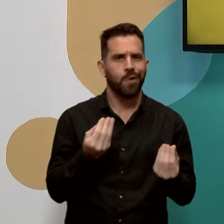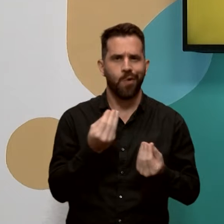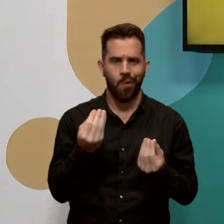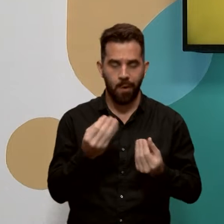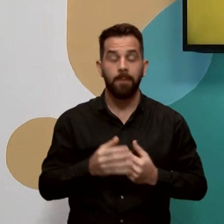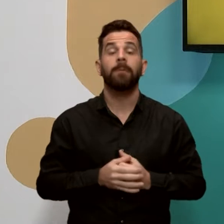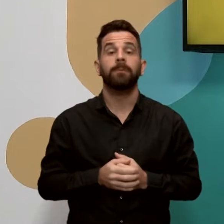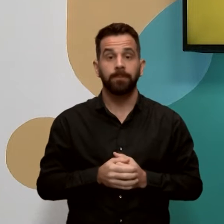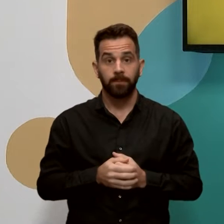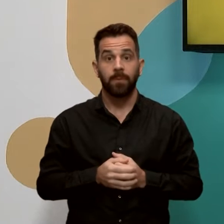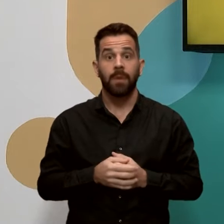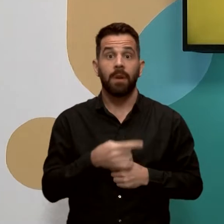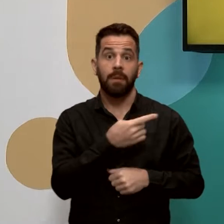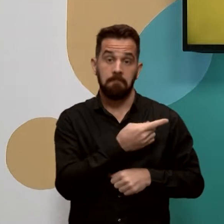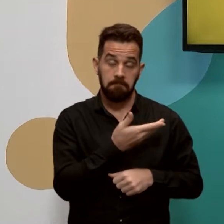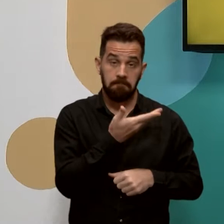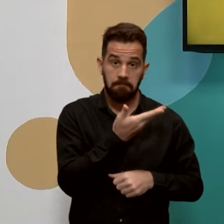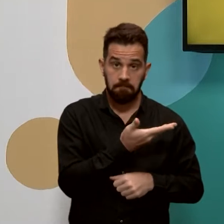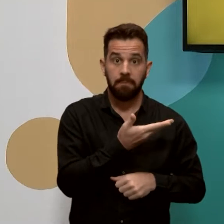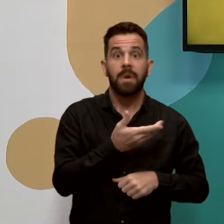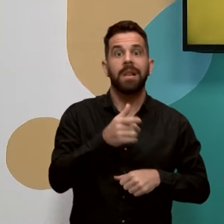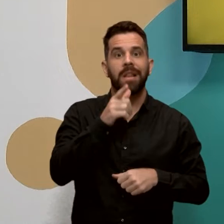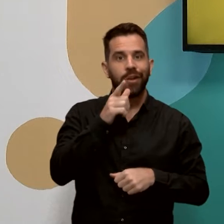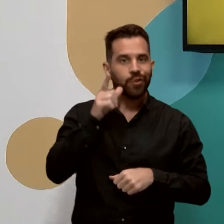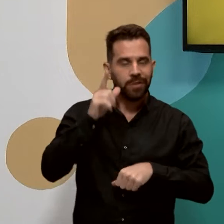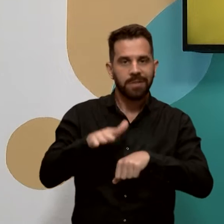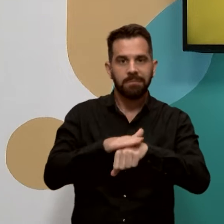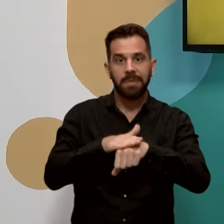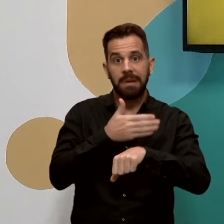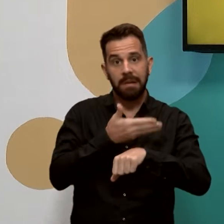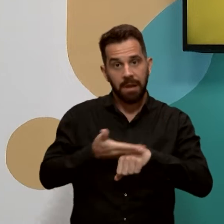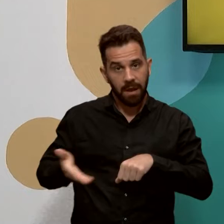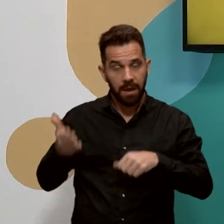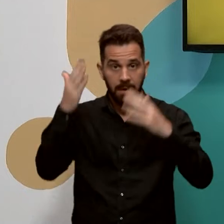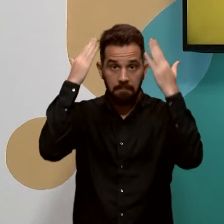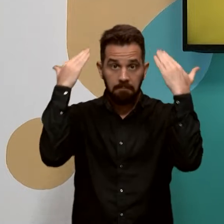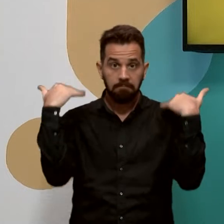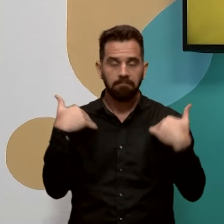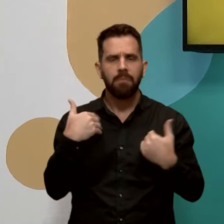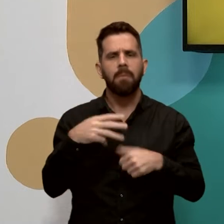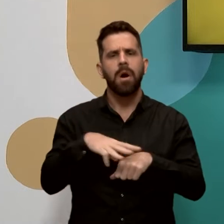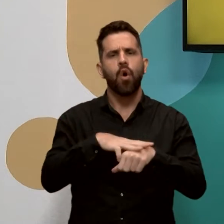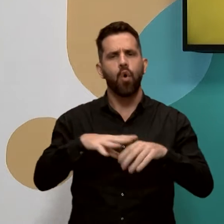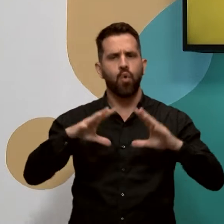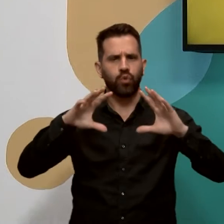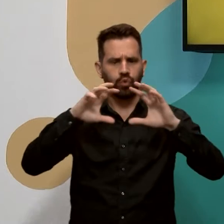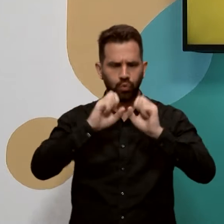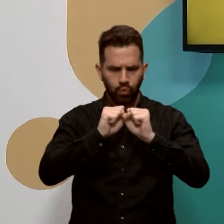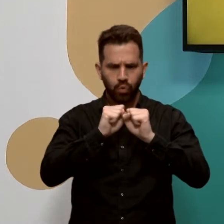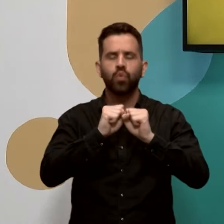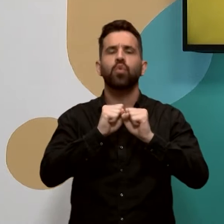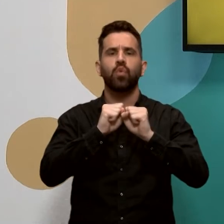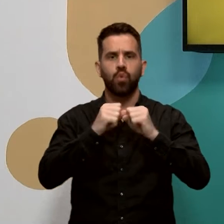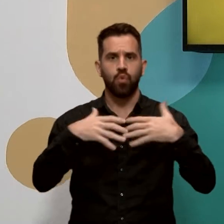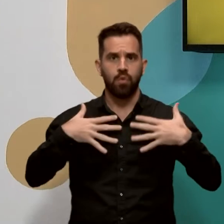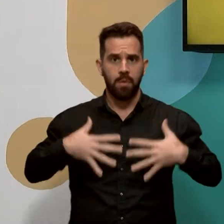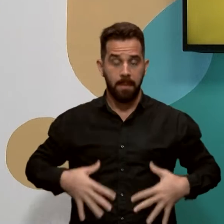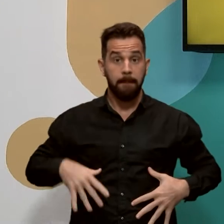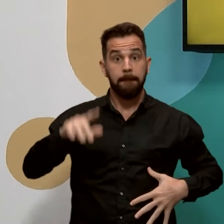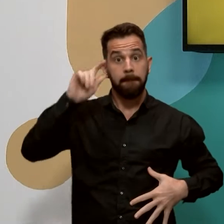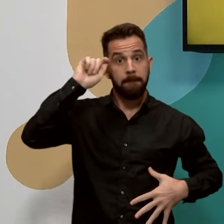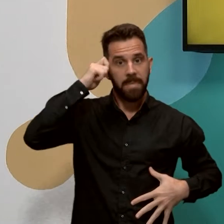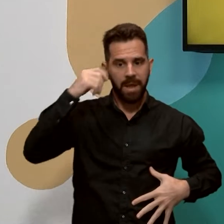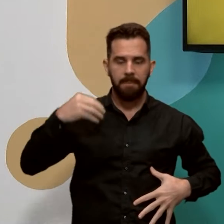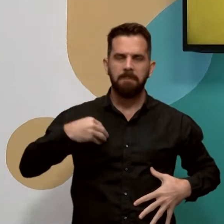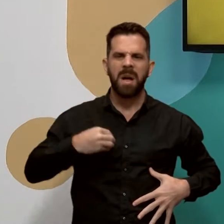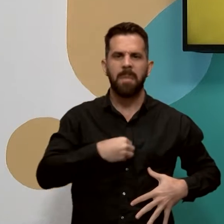uma mulher de pele clara, tenho cabelos castanhos escuros, estou usando uma blusa preta com bordados no tom de prata e uma